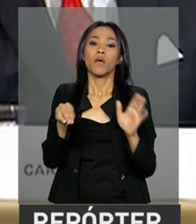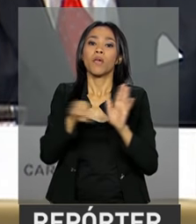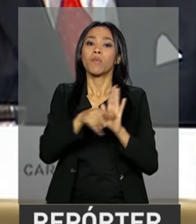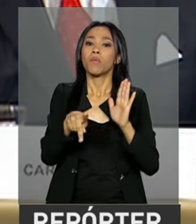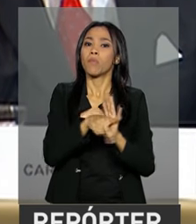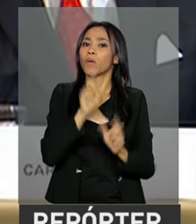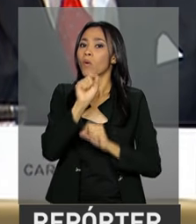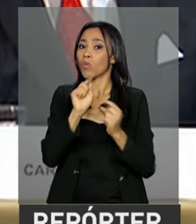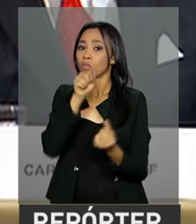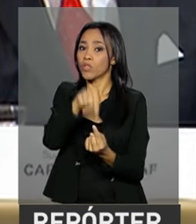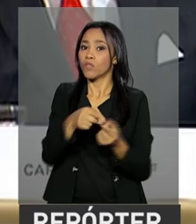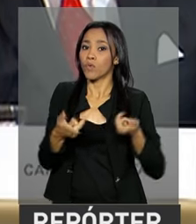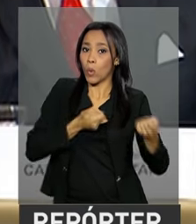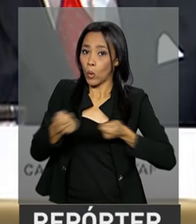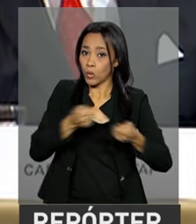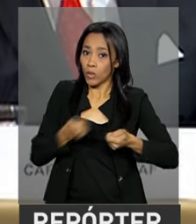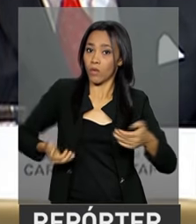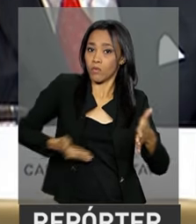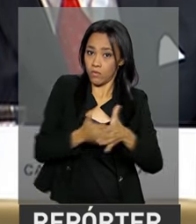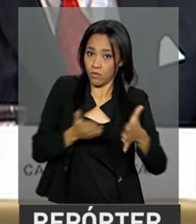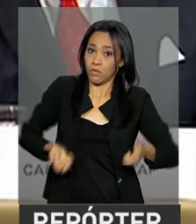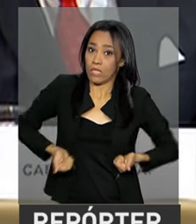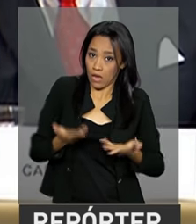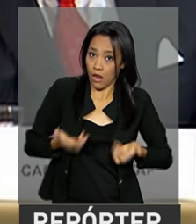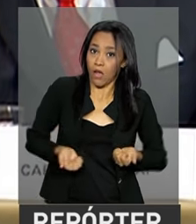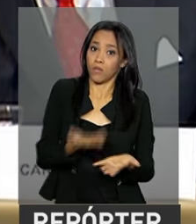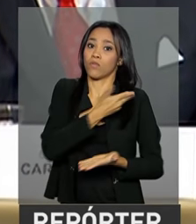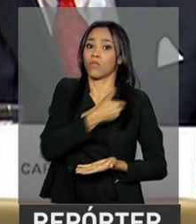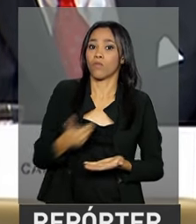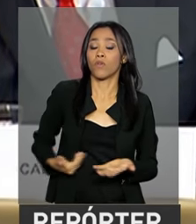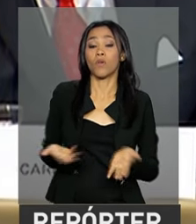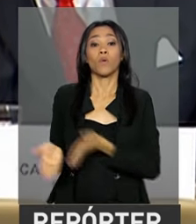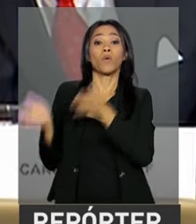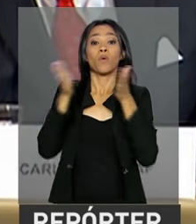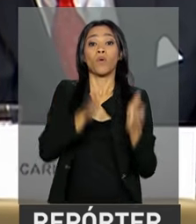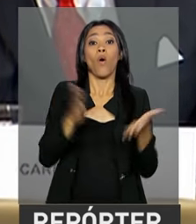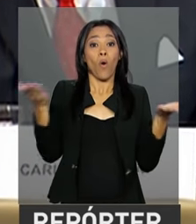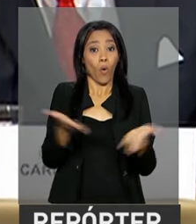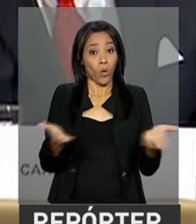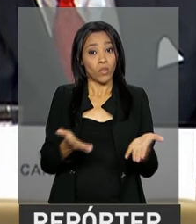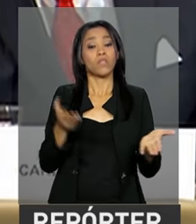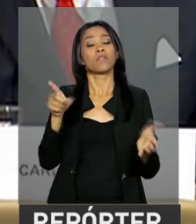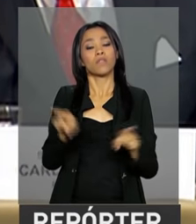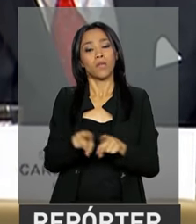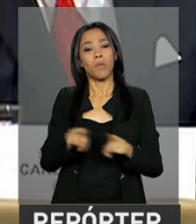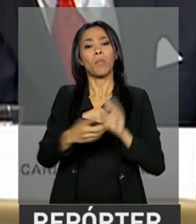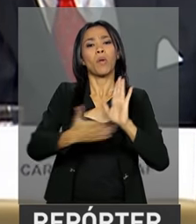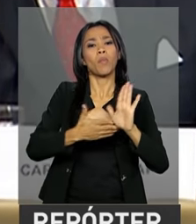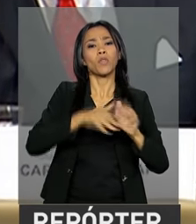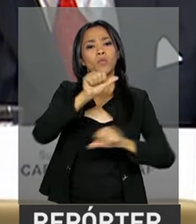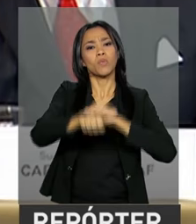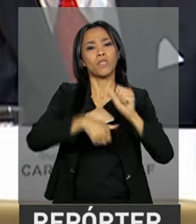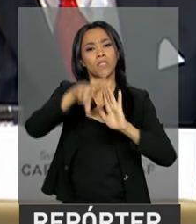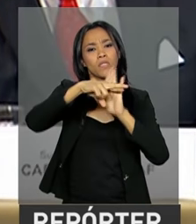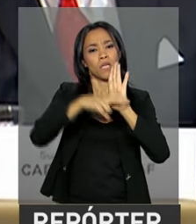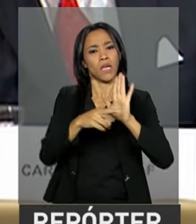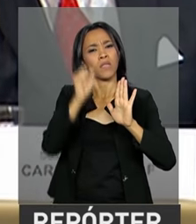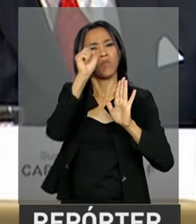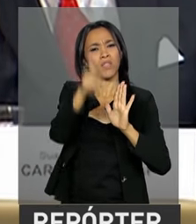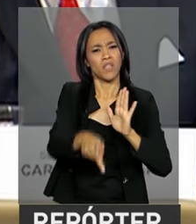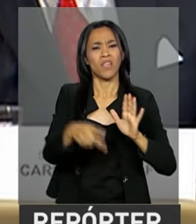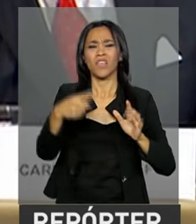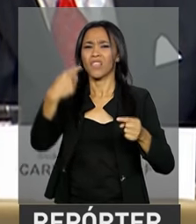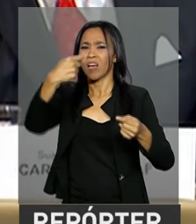públicos hoje estamos engajados na reforma de um sistema previdenciário que está em descompasso com